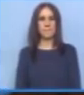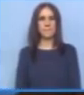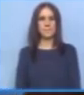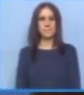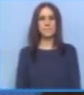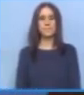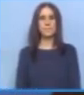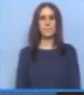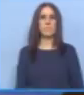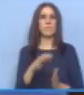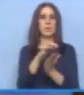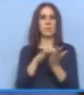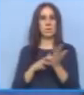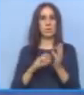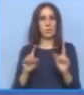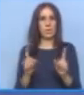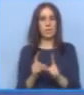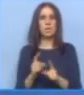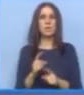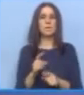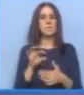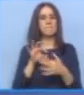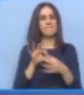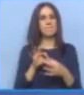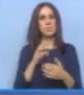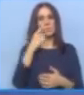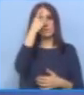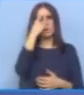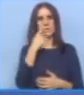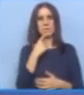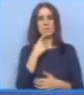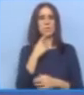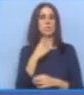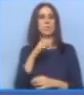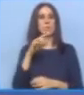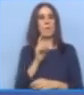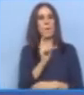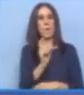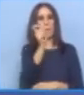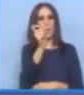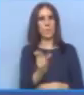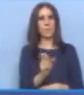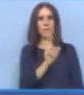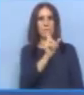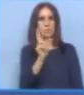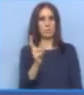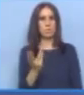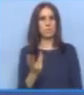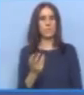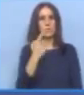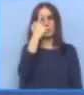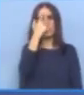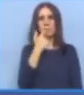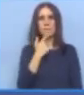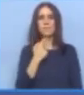Um texto breve, mas que diz muito sobre o perfil do apóstolo, do enviado. Um perfil